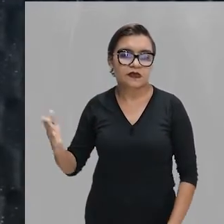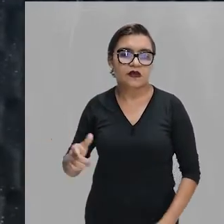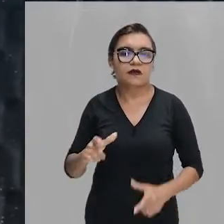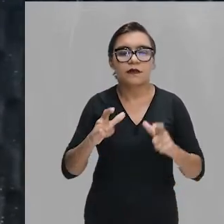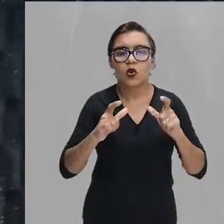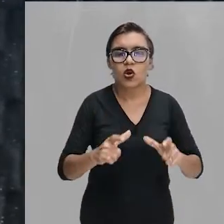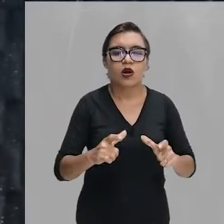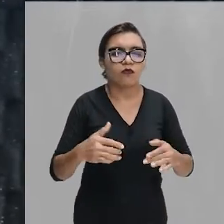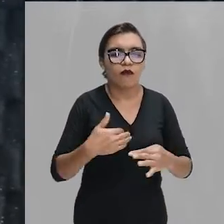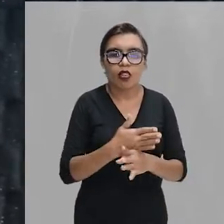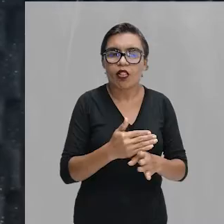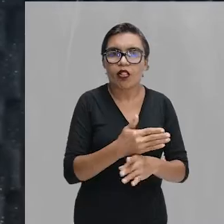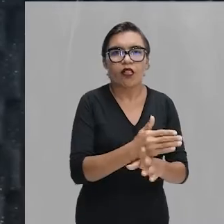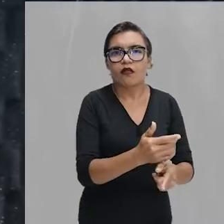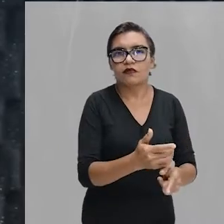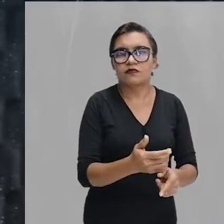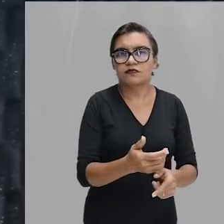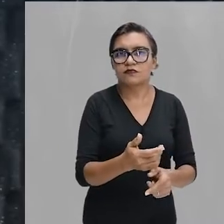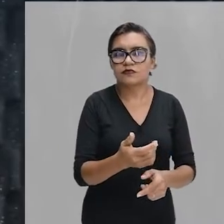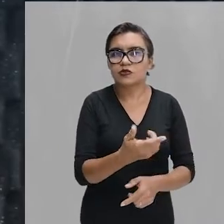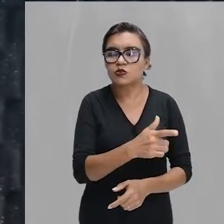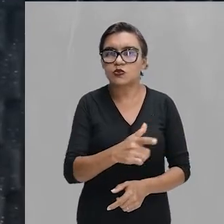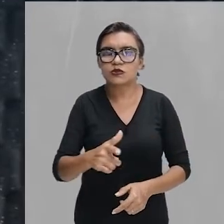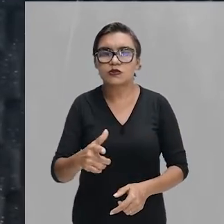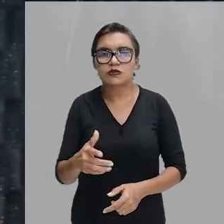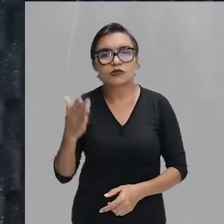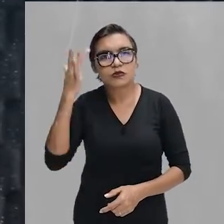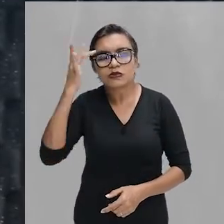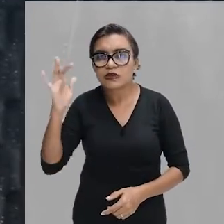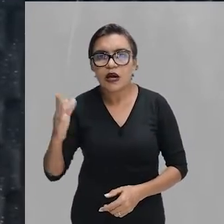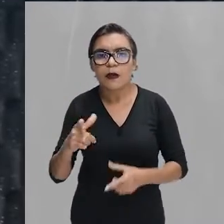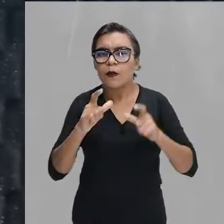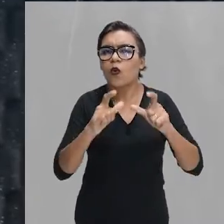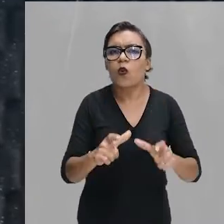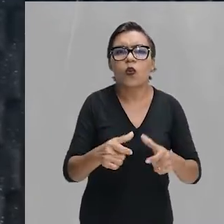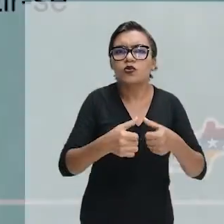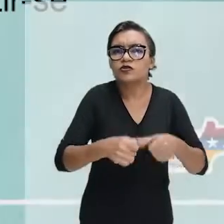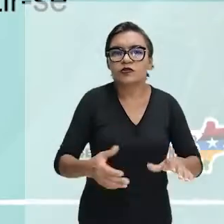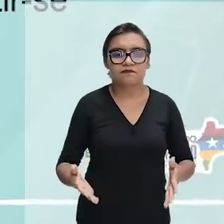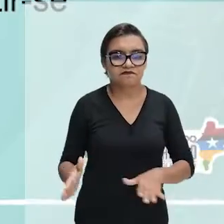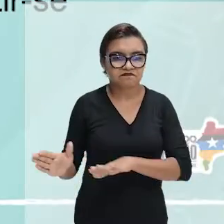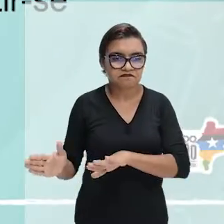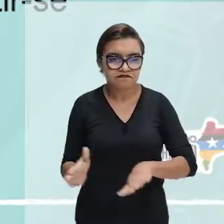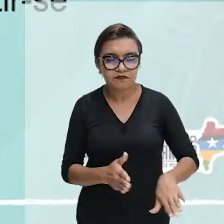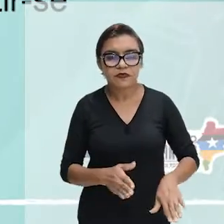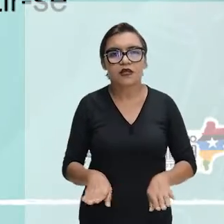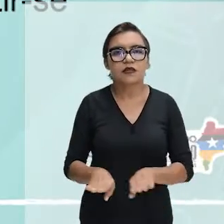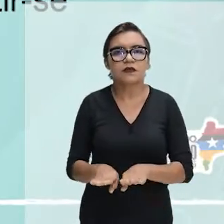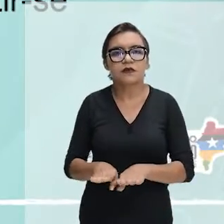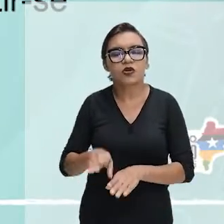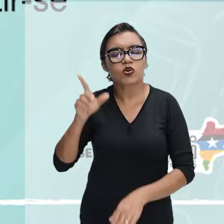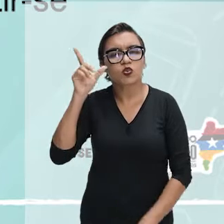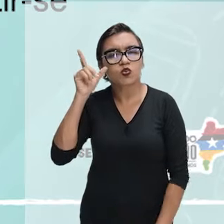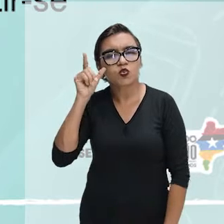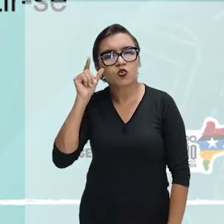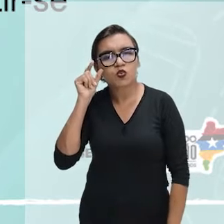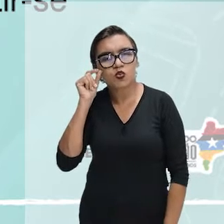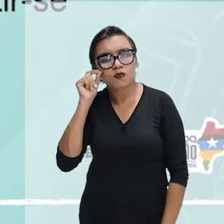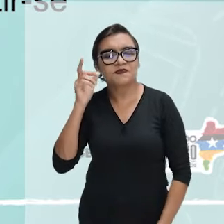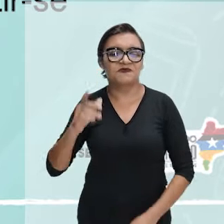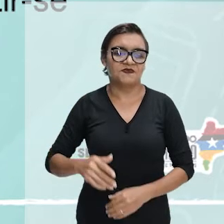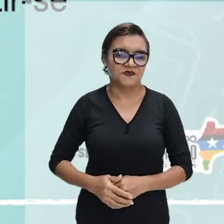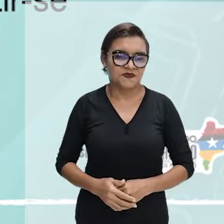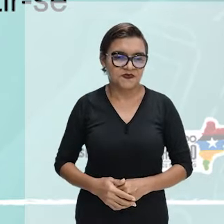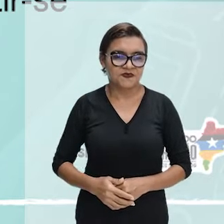local, tá? No ambiente. Lembra lá da regrinha da localização. Dormir. Dormir. Simplesmente